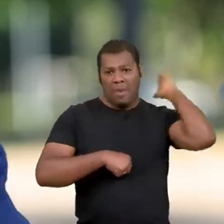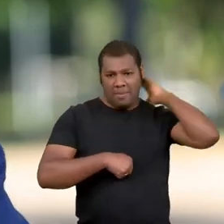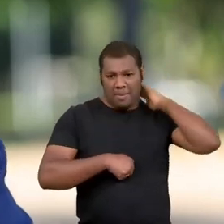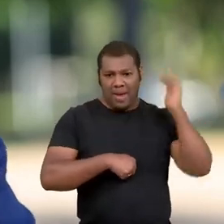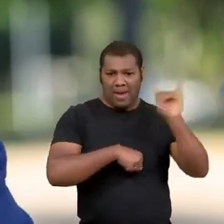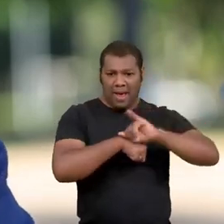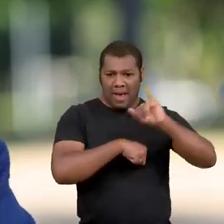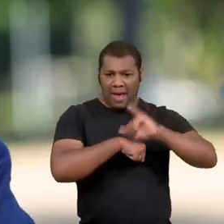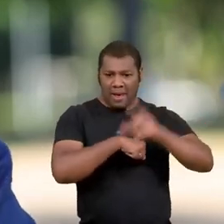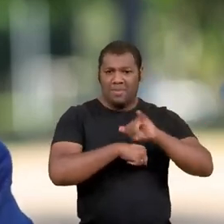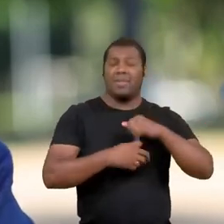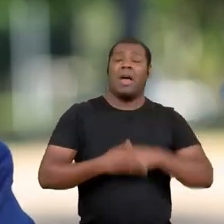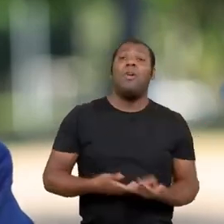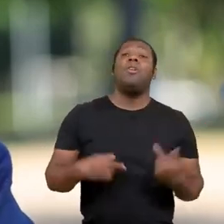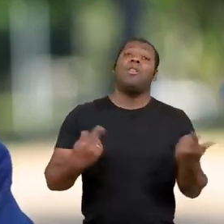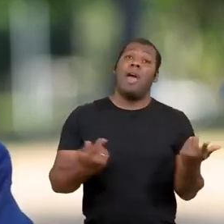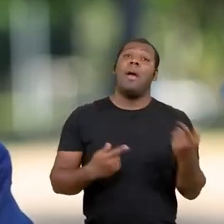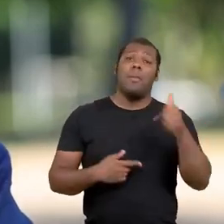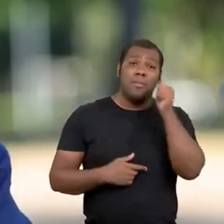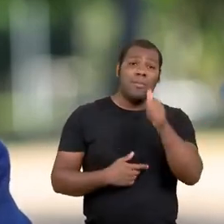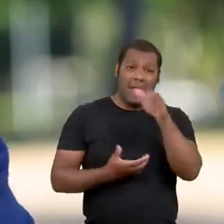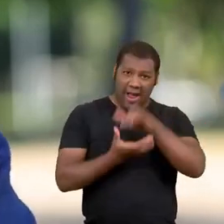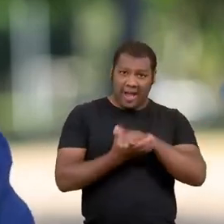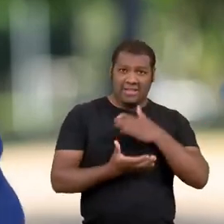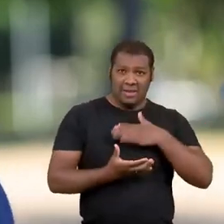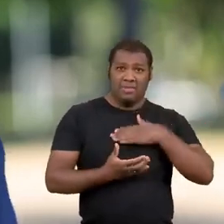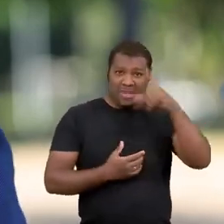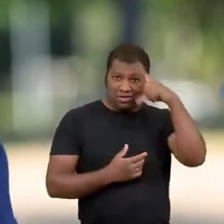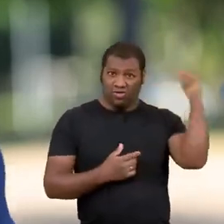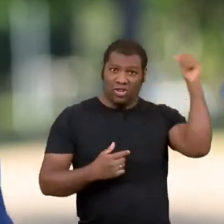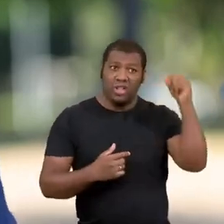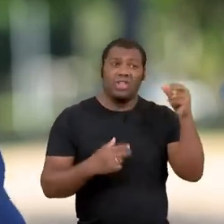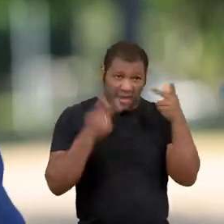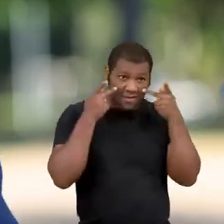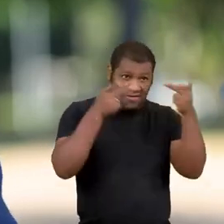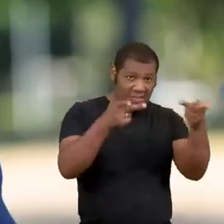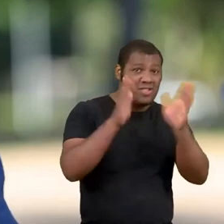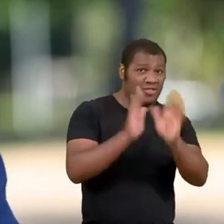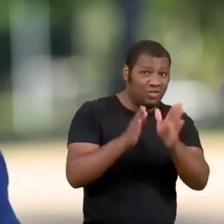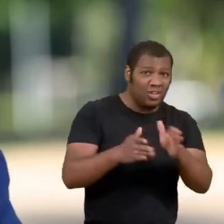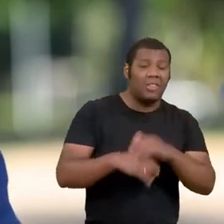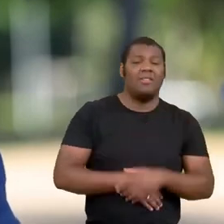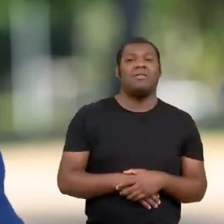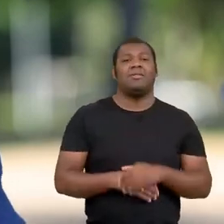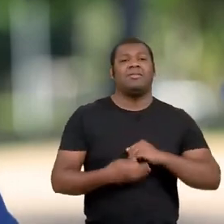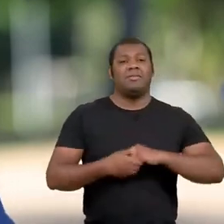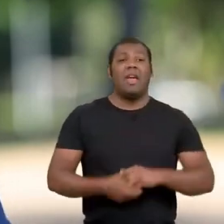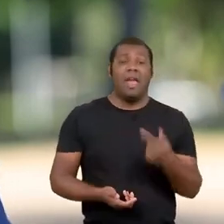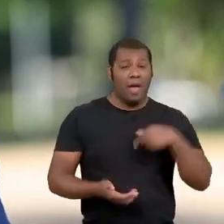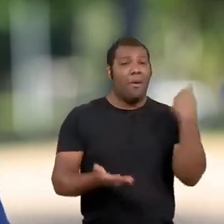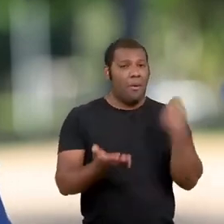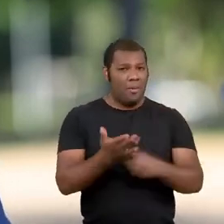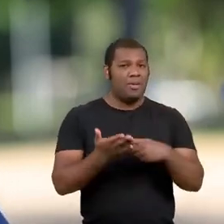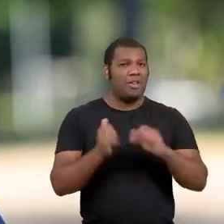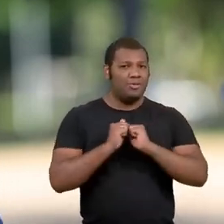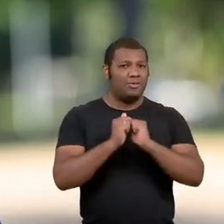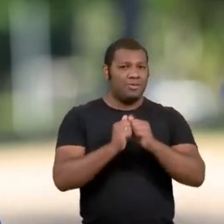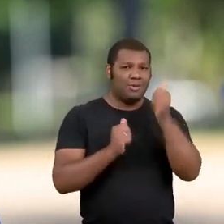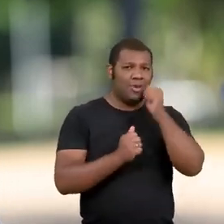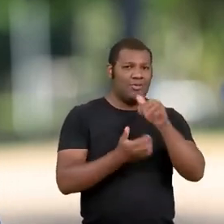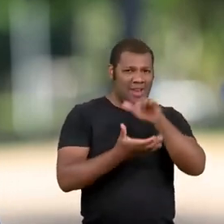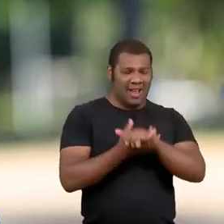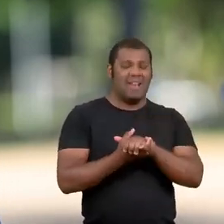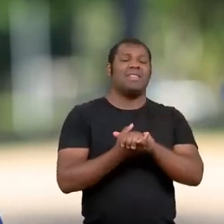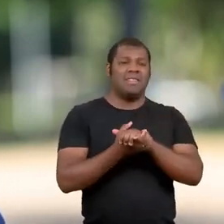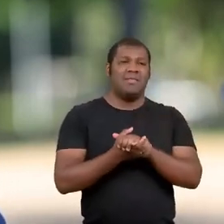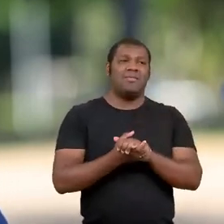esse ano eu vou visitar o filho de Nazaré com ela e vou convidar o papo depois disso eu vou ter um encontro com o presidente da Itália